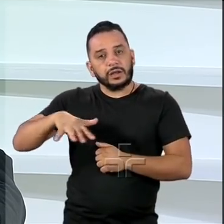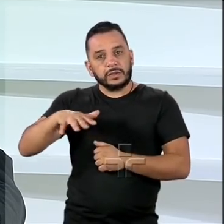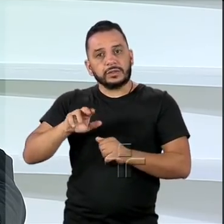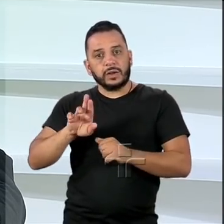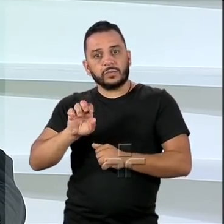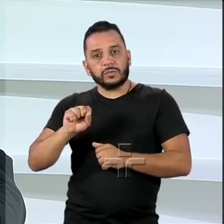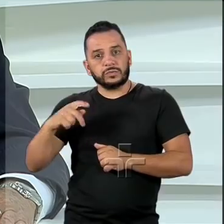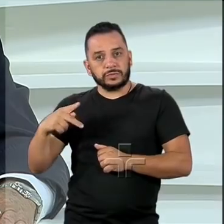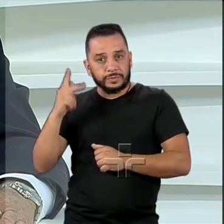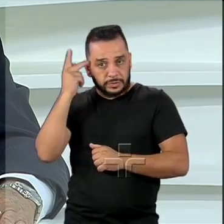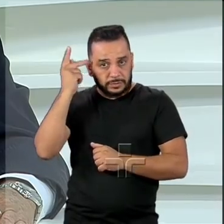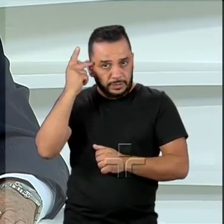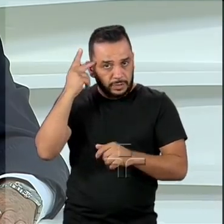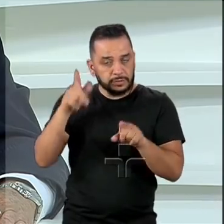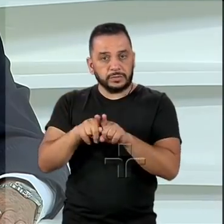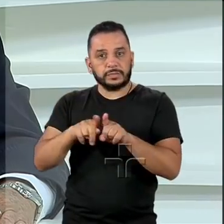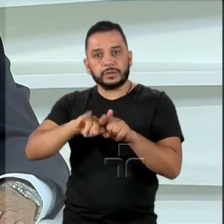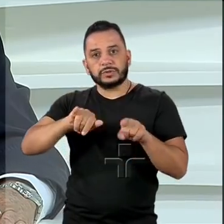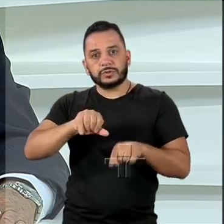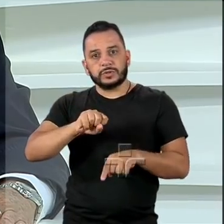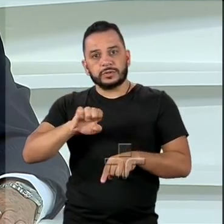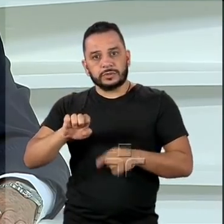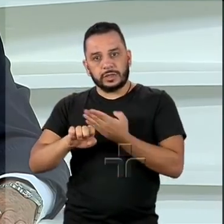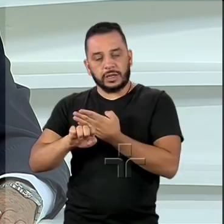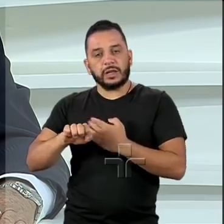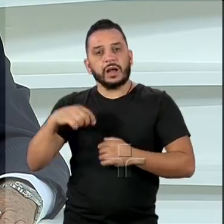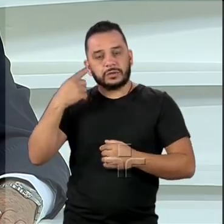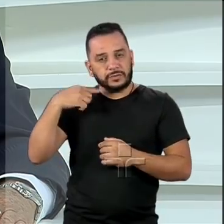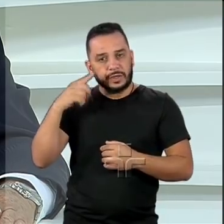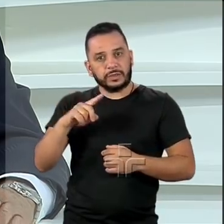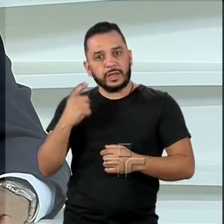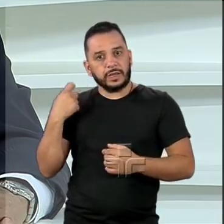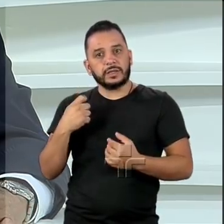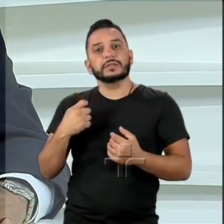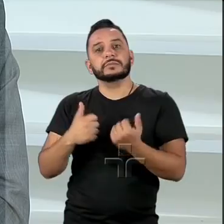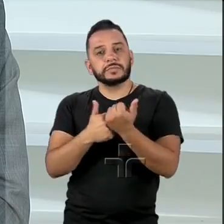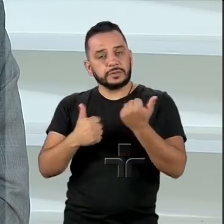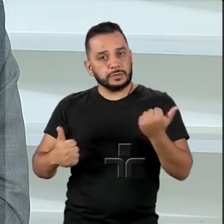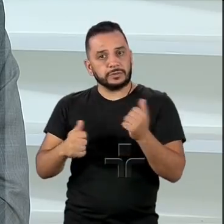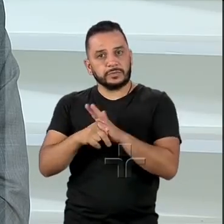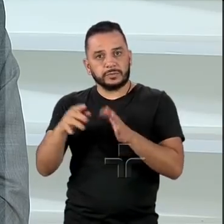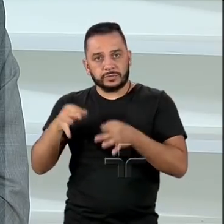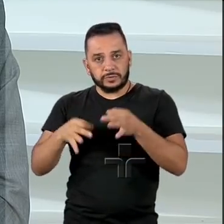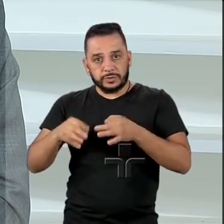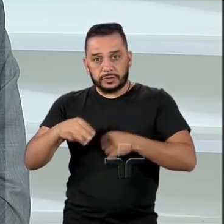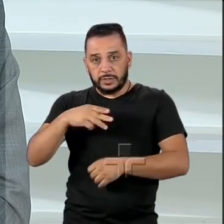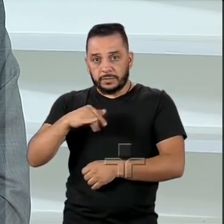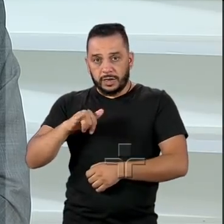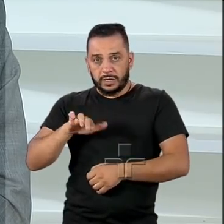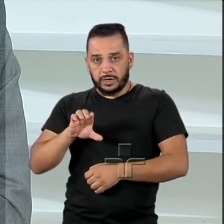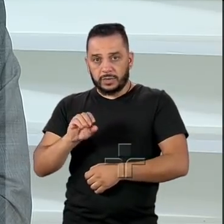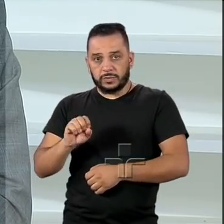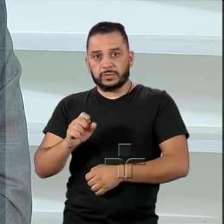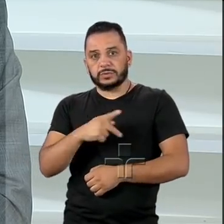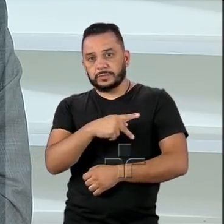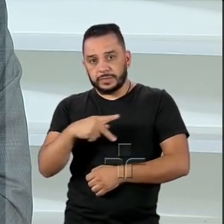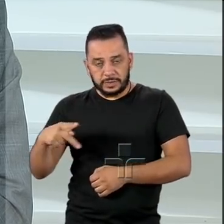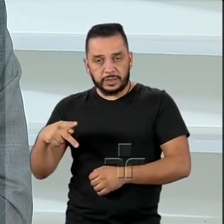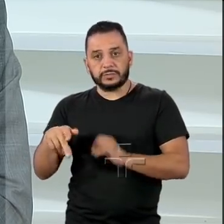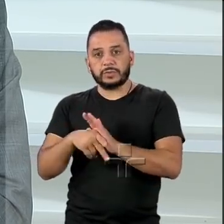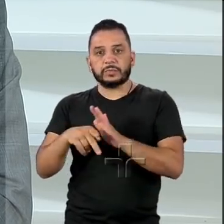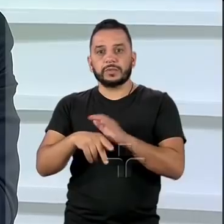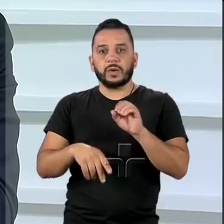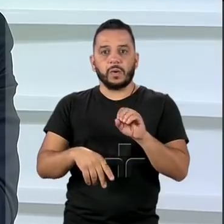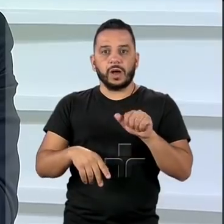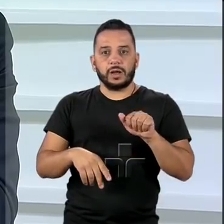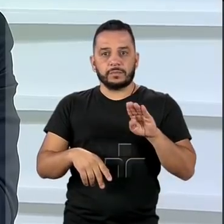Paulo. José Carlos Dias, advogado, ex-ministro da Justiça. Marcos da Costa, presidente da OAB São